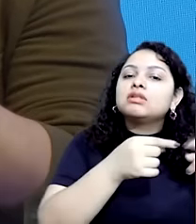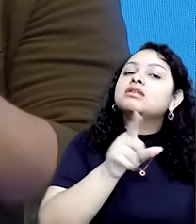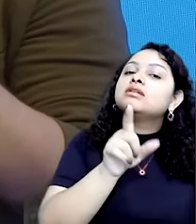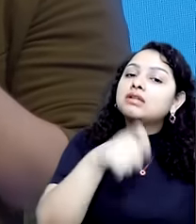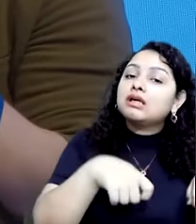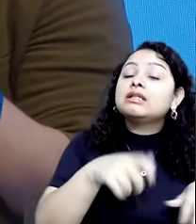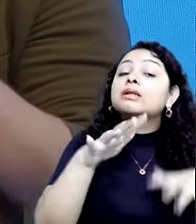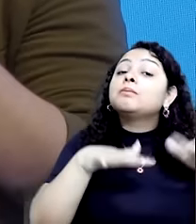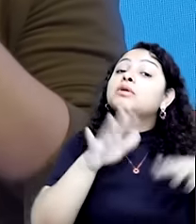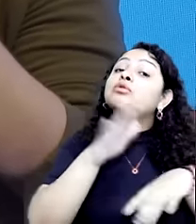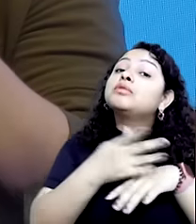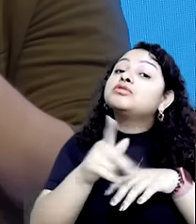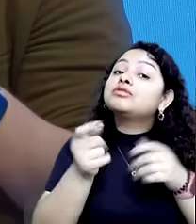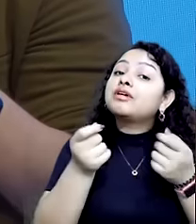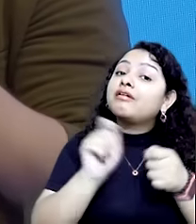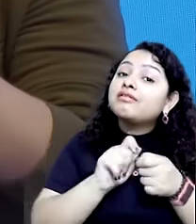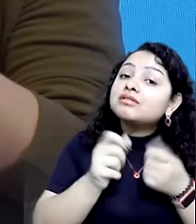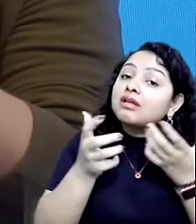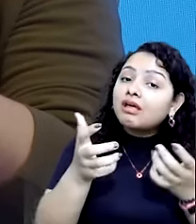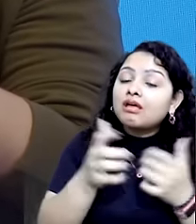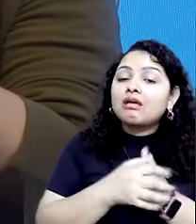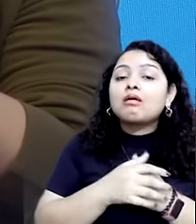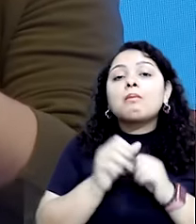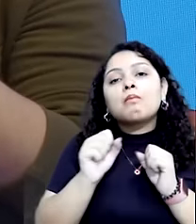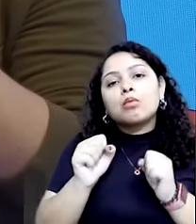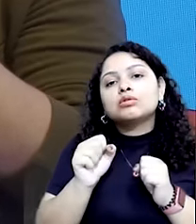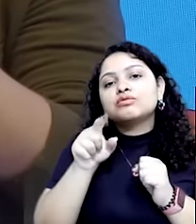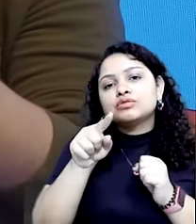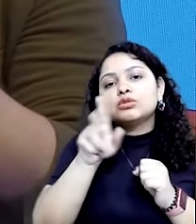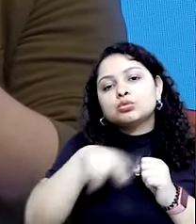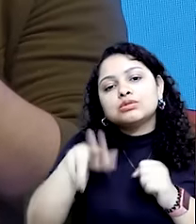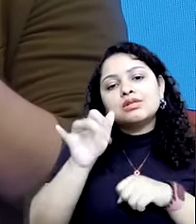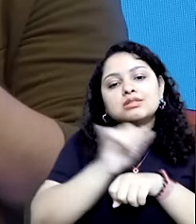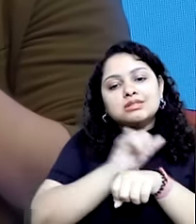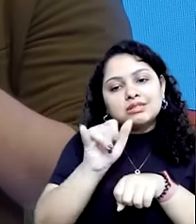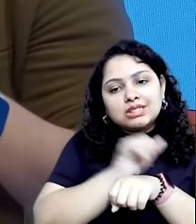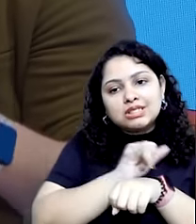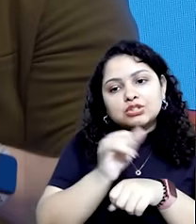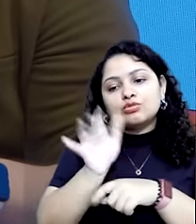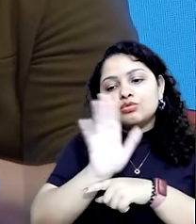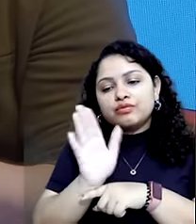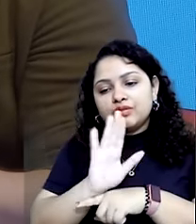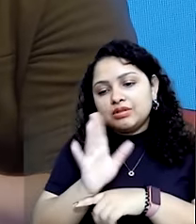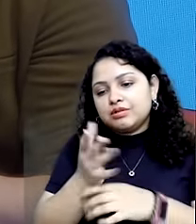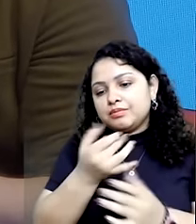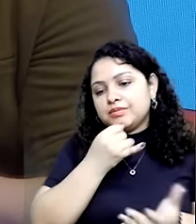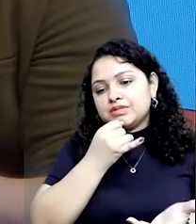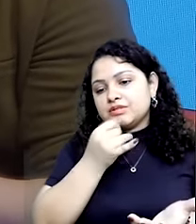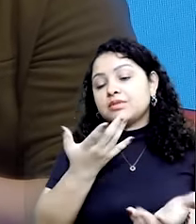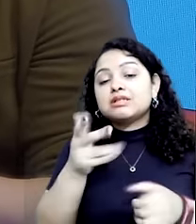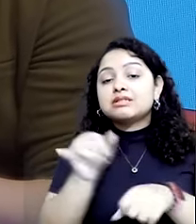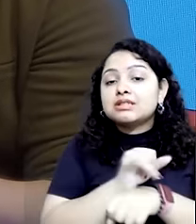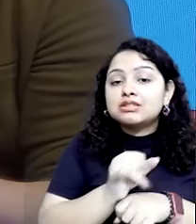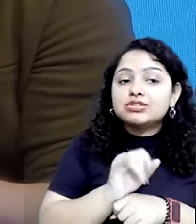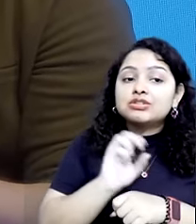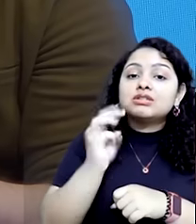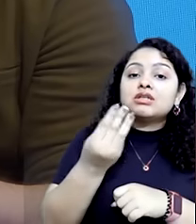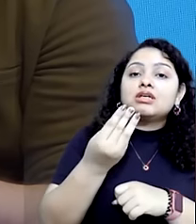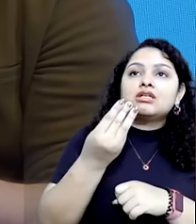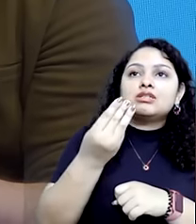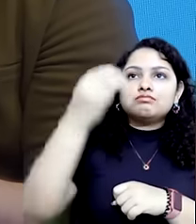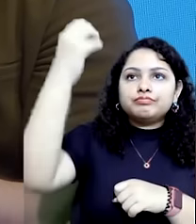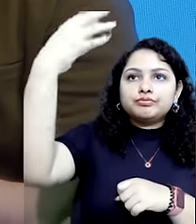que você quiser fazer com o que você quiser fazer você pode usar Então essa estratégia no caso de um vídeo por exemplo a estratégia de três pontos de